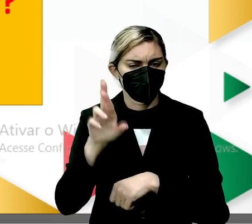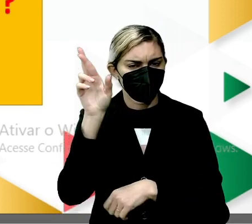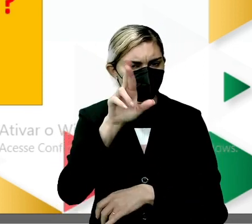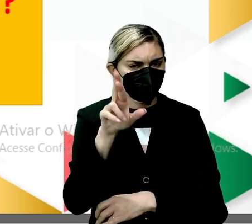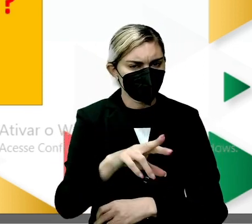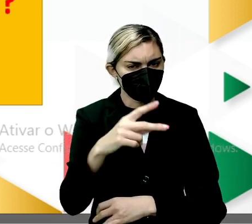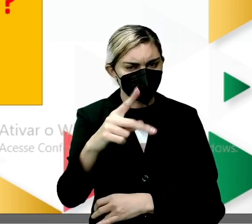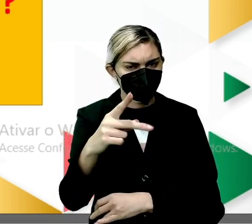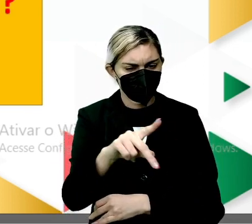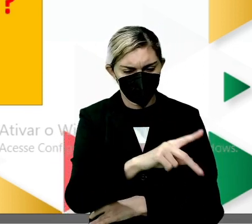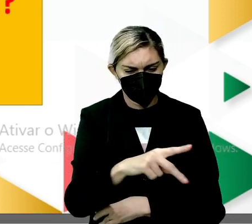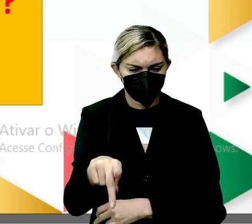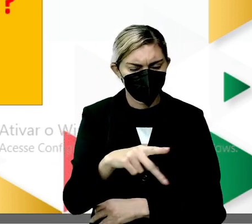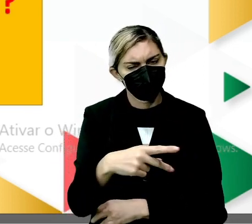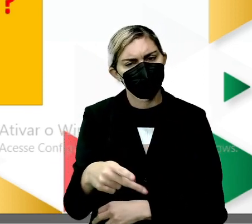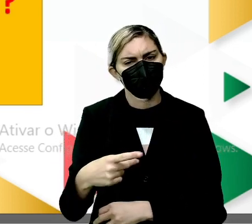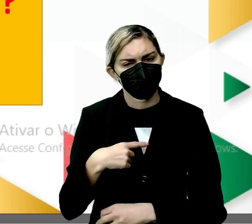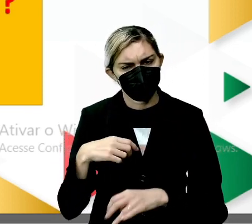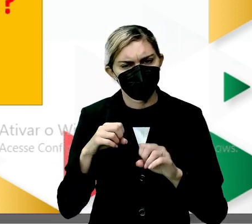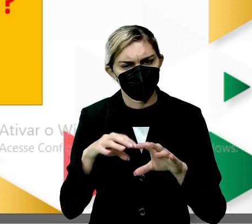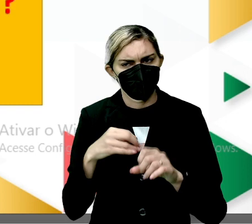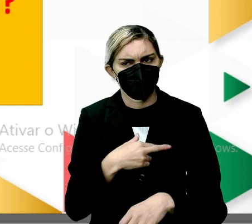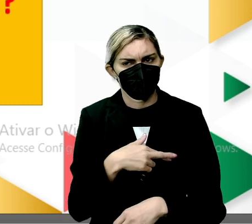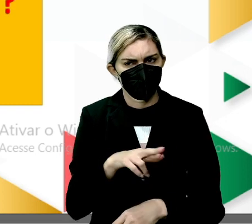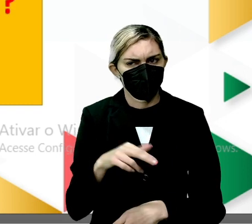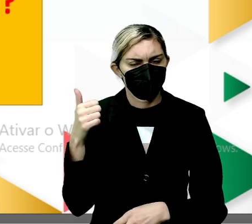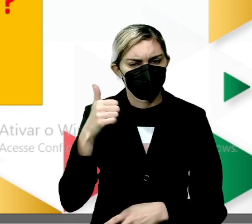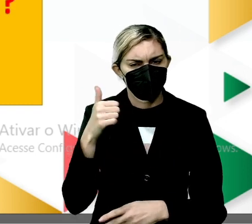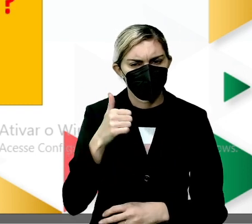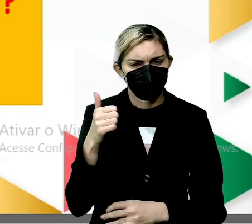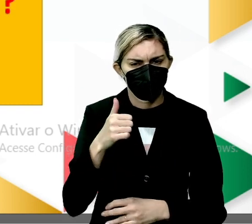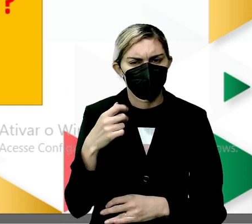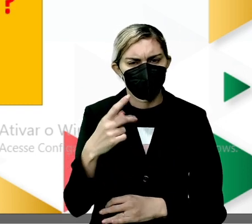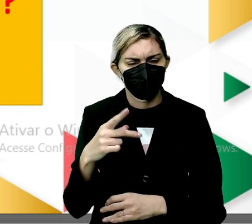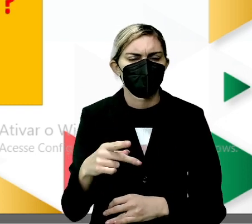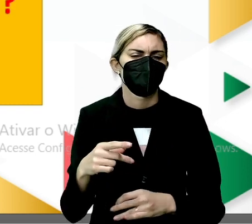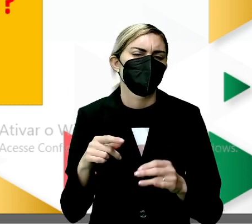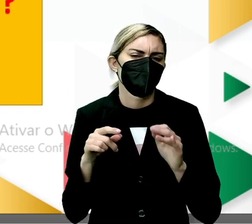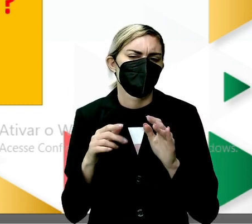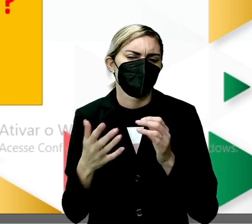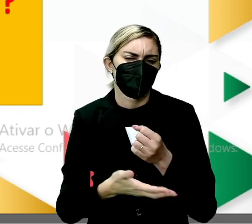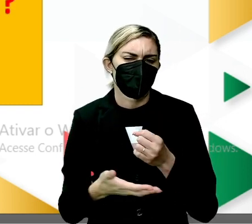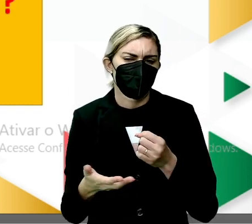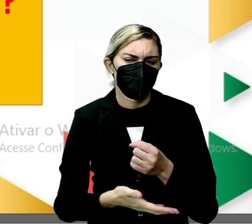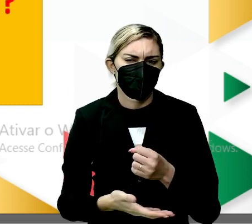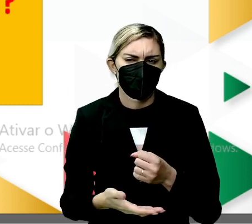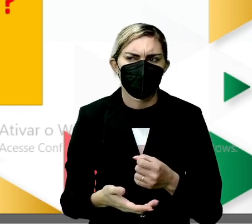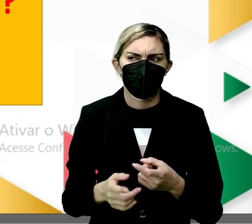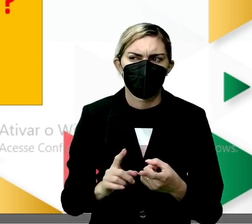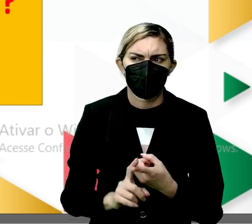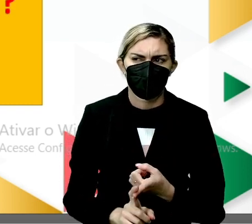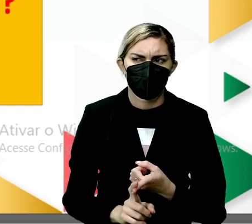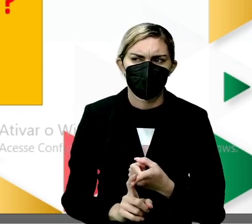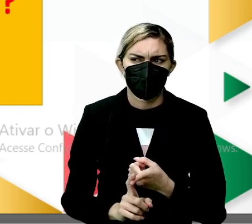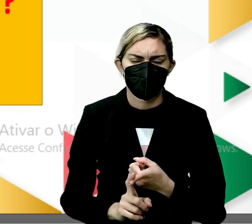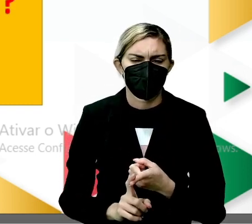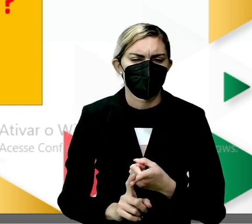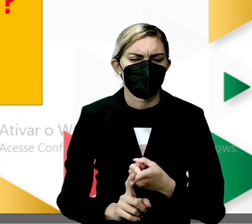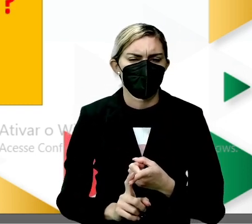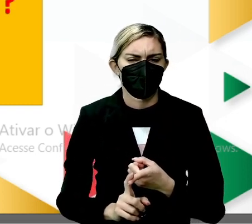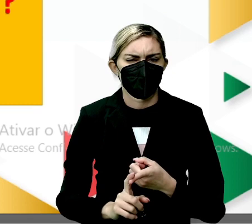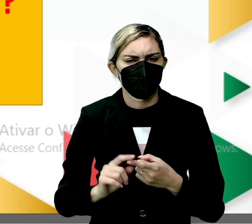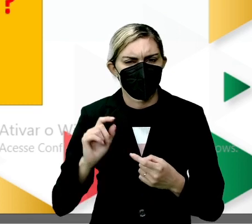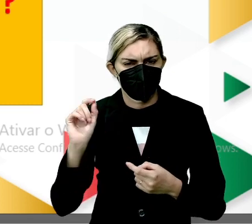resposta para o seu professor de ensino religioso. Primeiro, em que se baseia a doutrina espírita? O que é que ela prega, minha